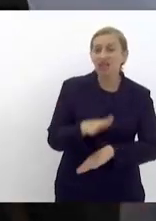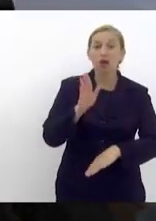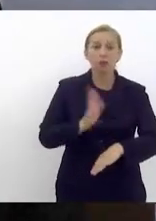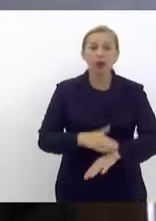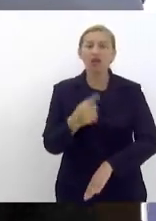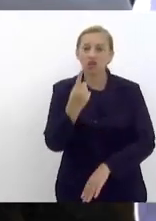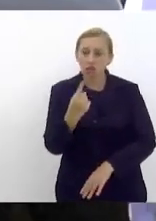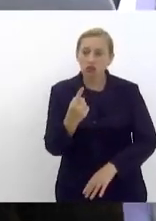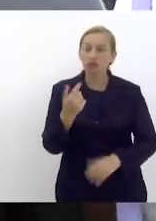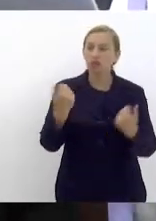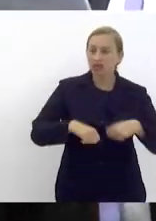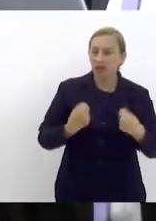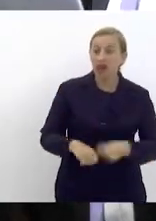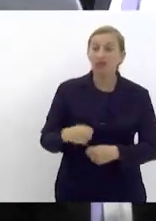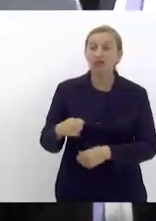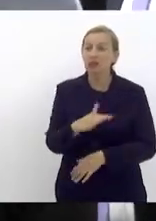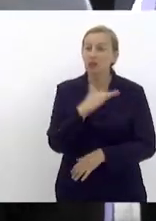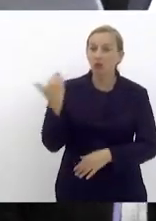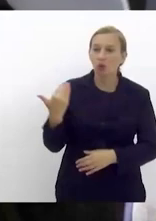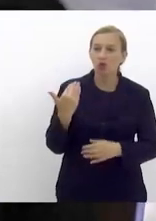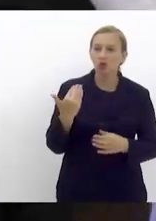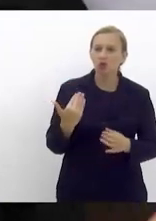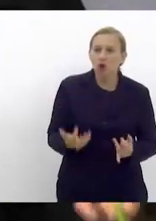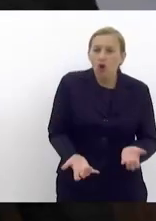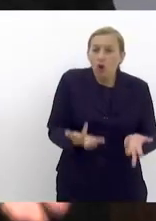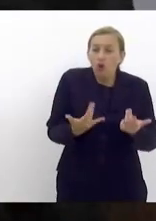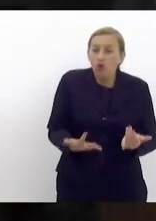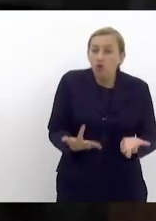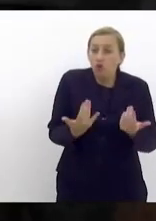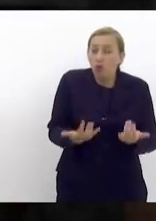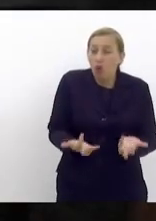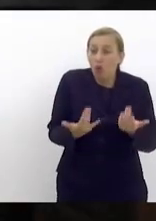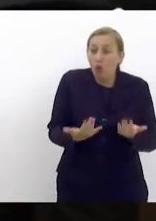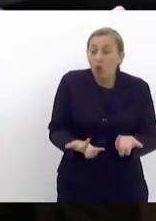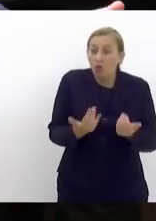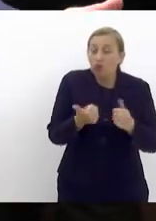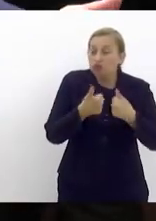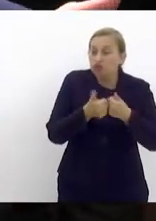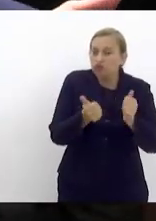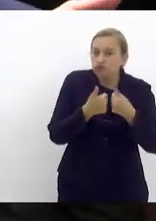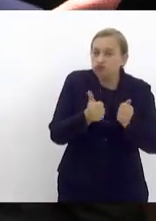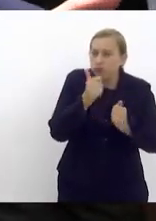morto ou abatido tacou fogo num ônibus cheio de crianças e com adultos, pô. Agora isso.